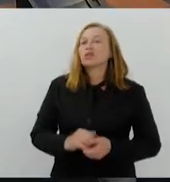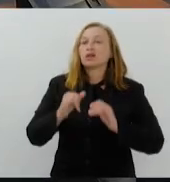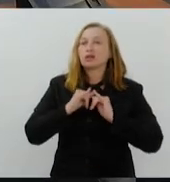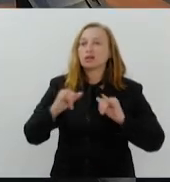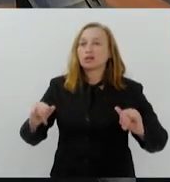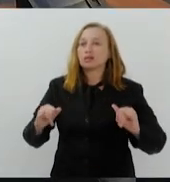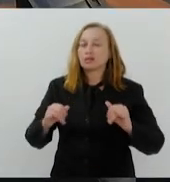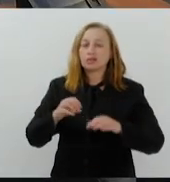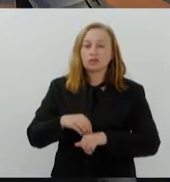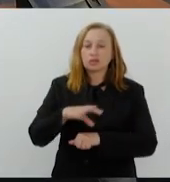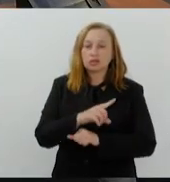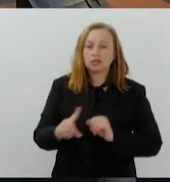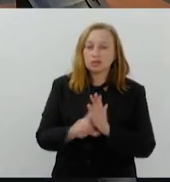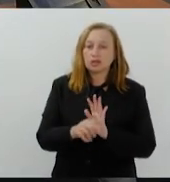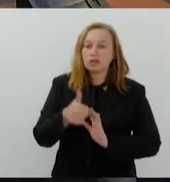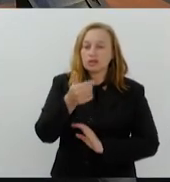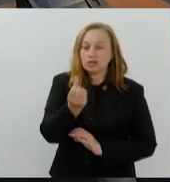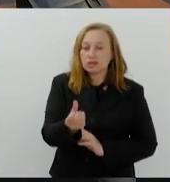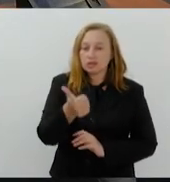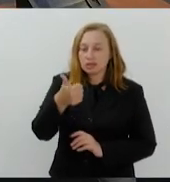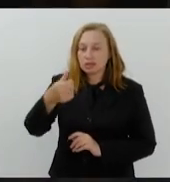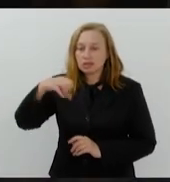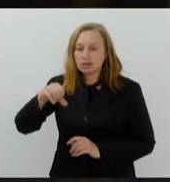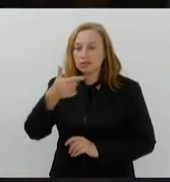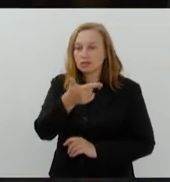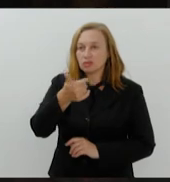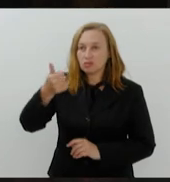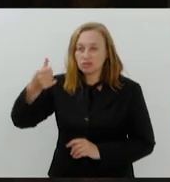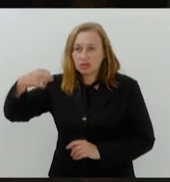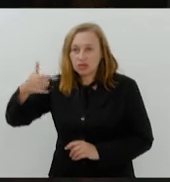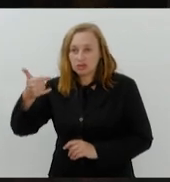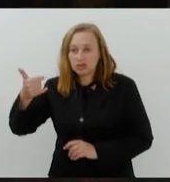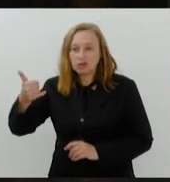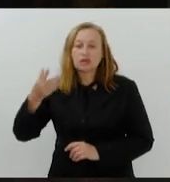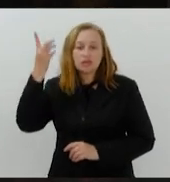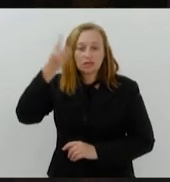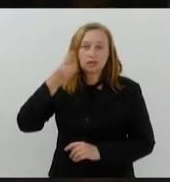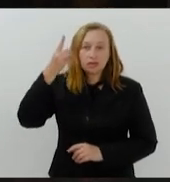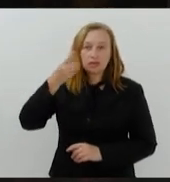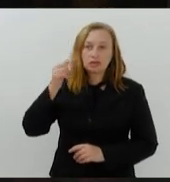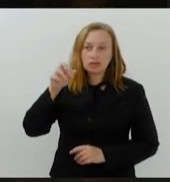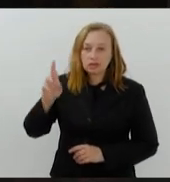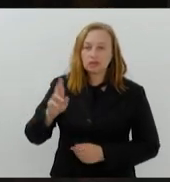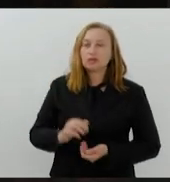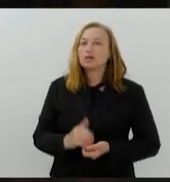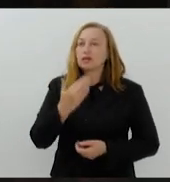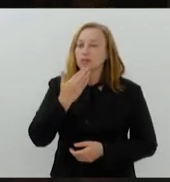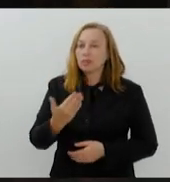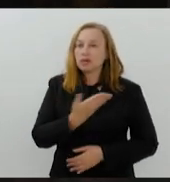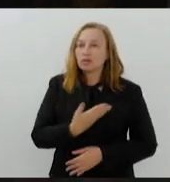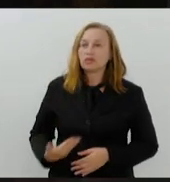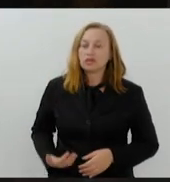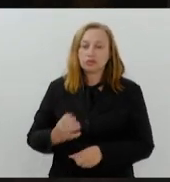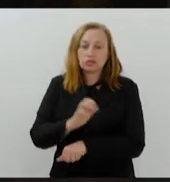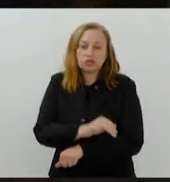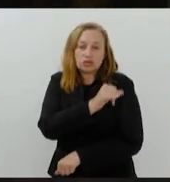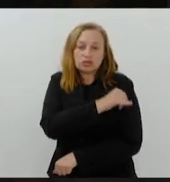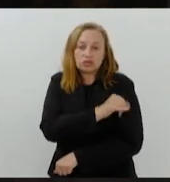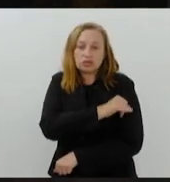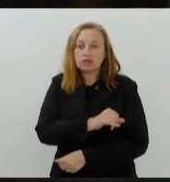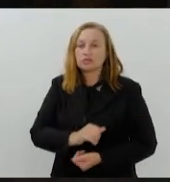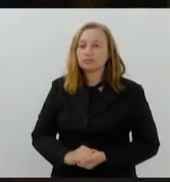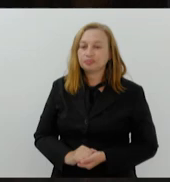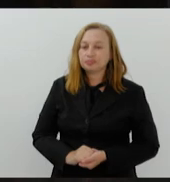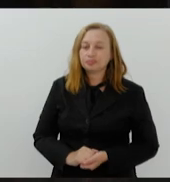indicação legislativa número 619/2022, de autoria do deputado Rosenberg Reis, que solicita ao excelentíssimo senhor governador do estado